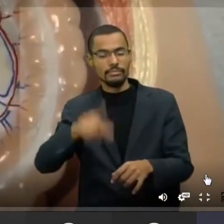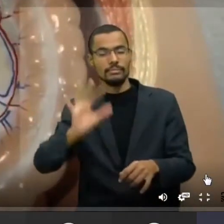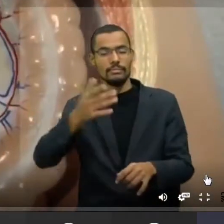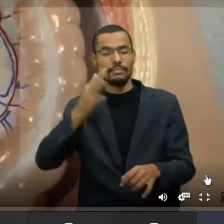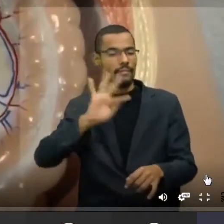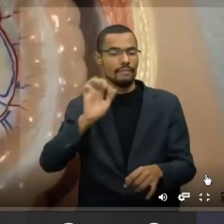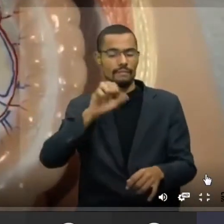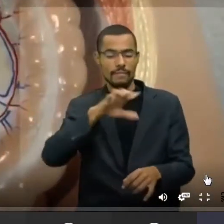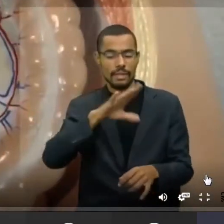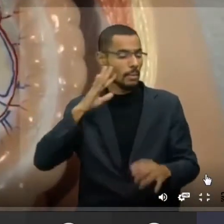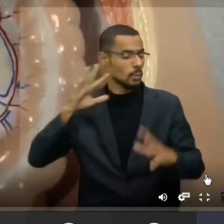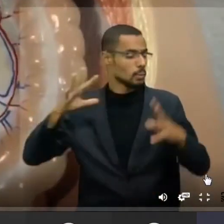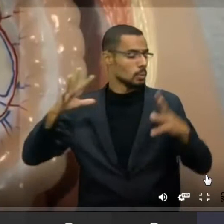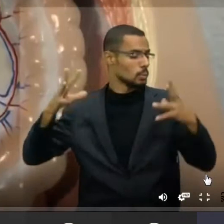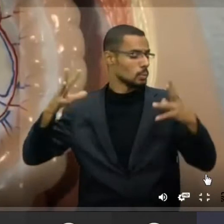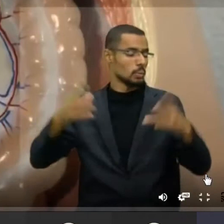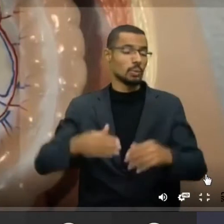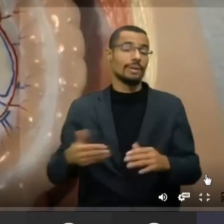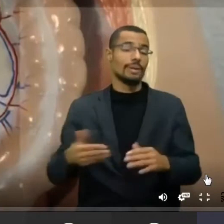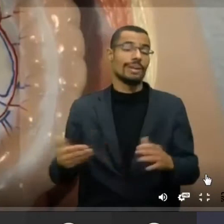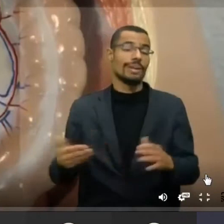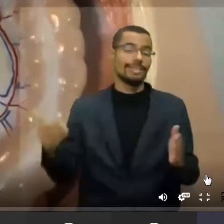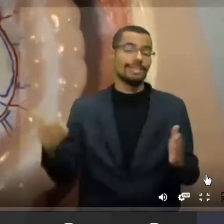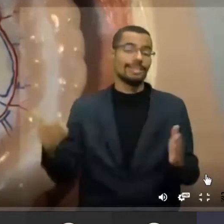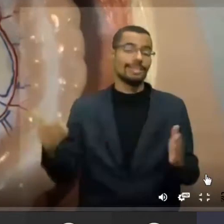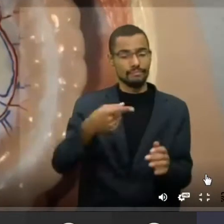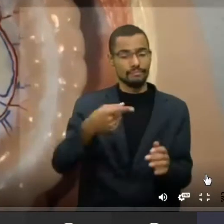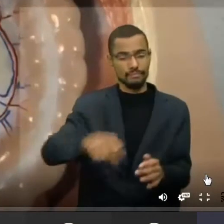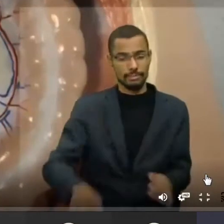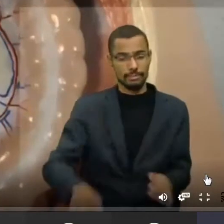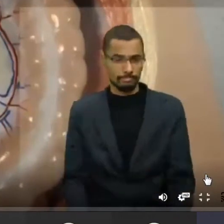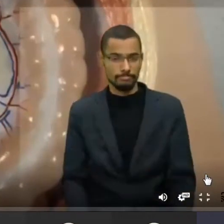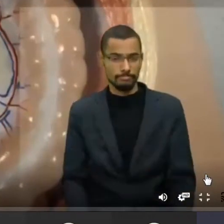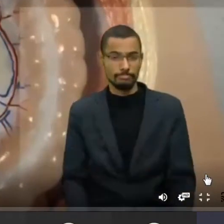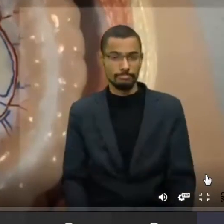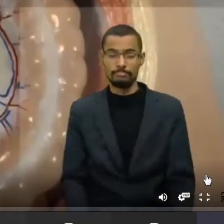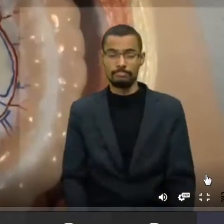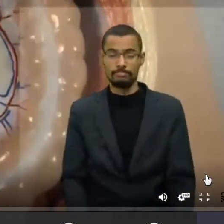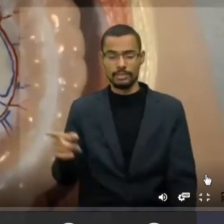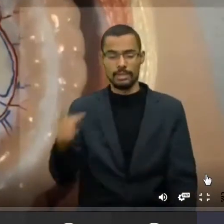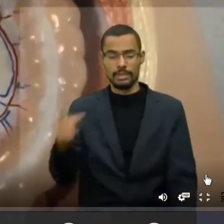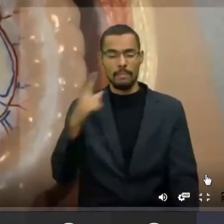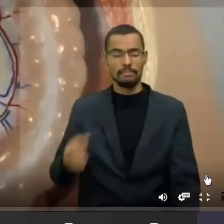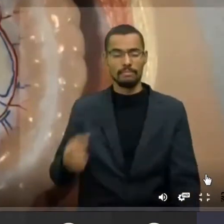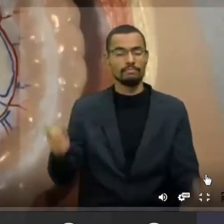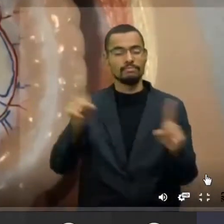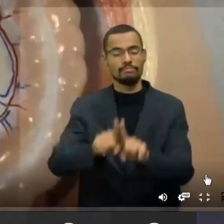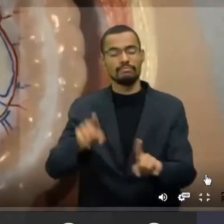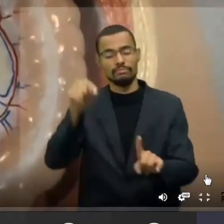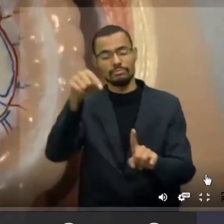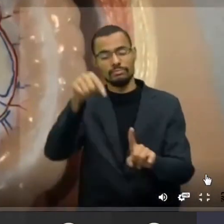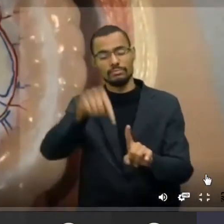fecal por todo o intestino grosso até a excreção. Então, essas tênias, elas se